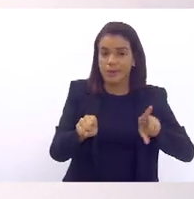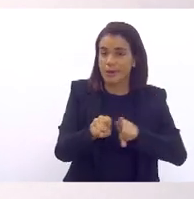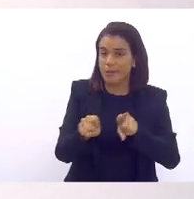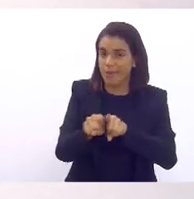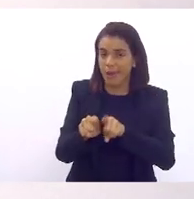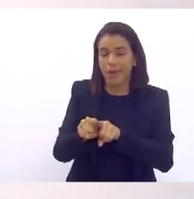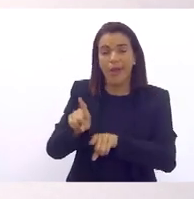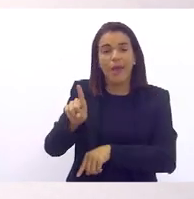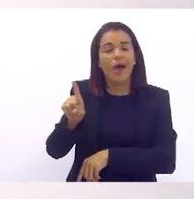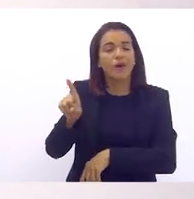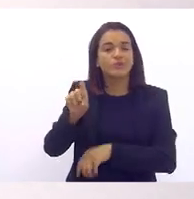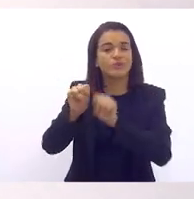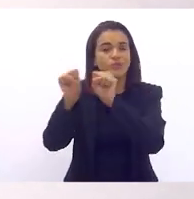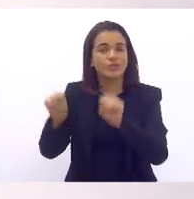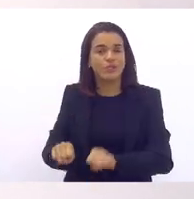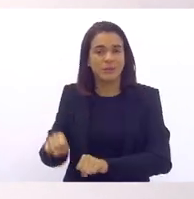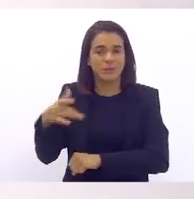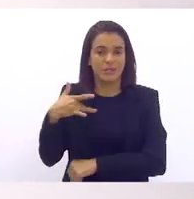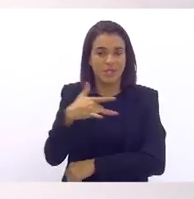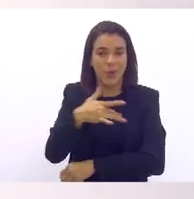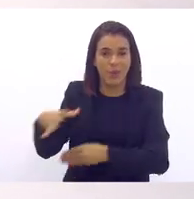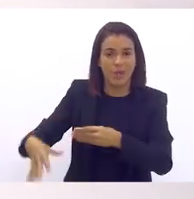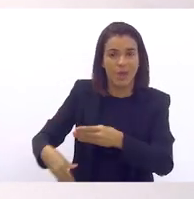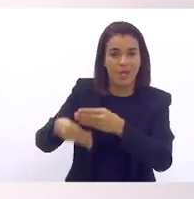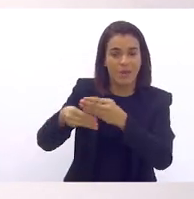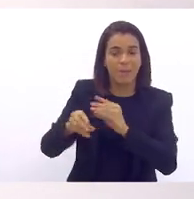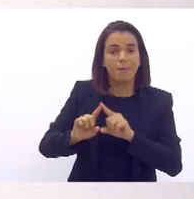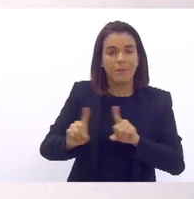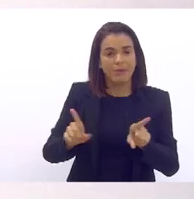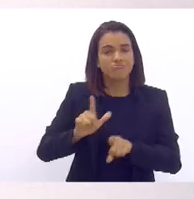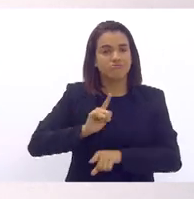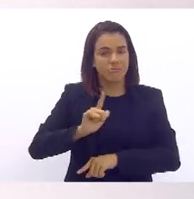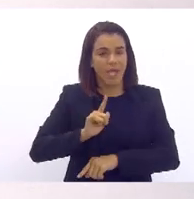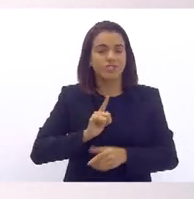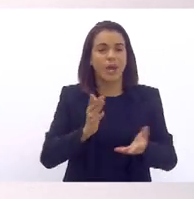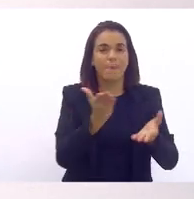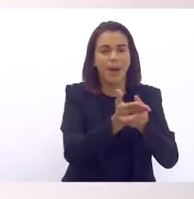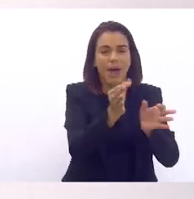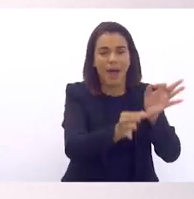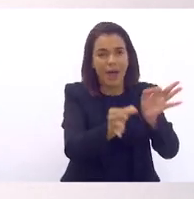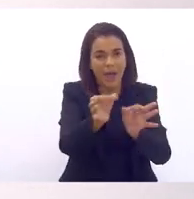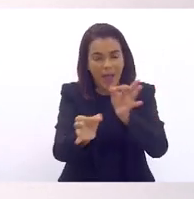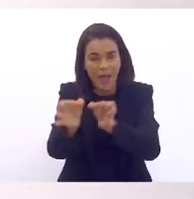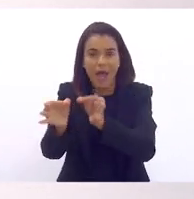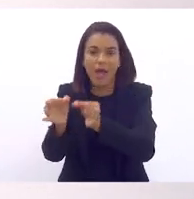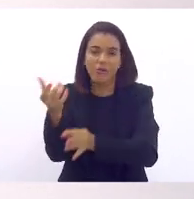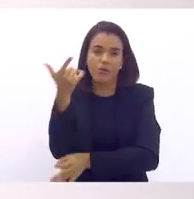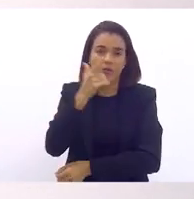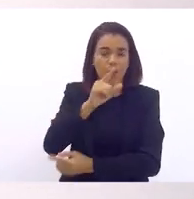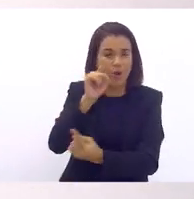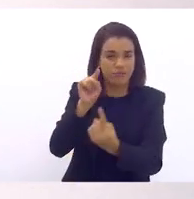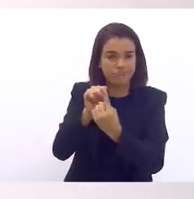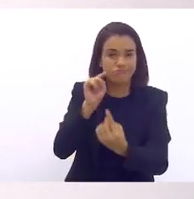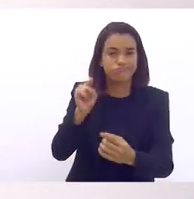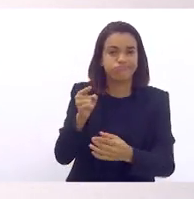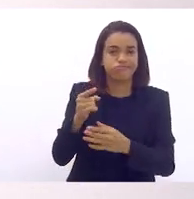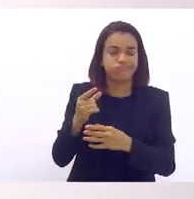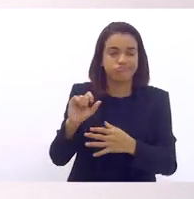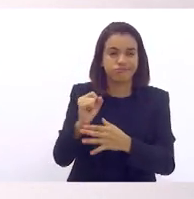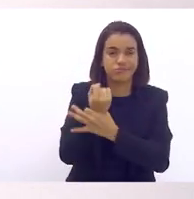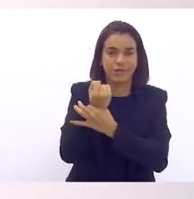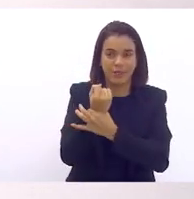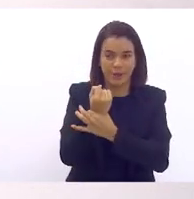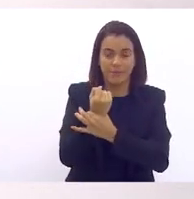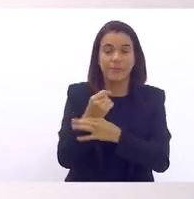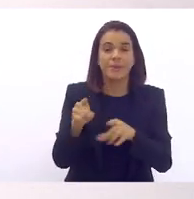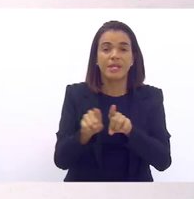de saúde complementar mas que estão sendo utilizados pela via da judicialização sobretudo como também por exemplo cura para